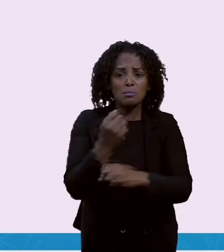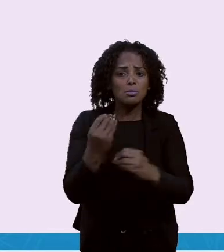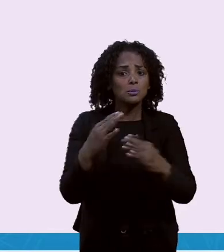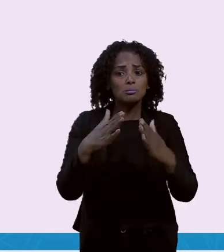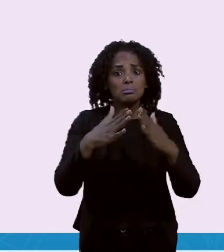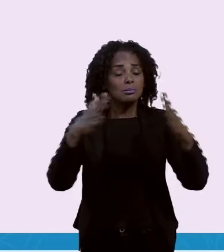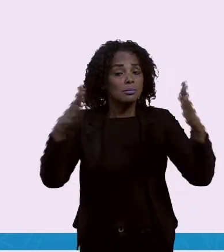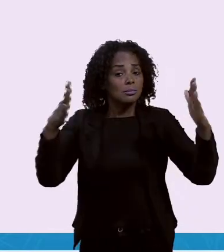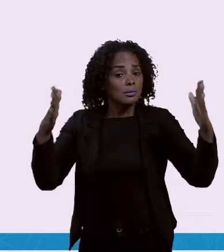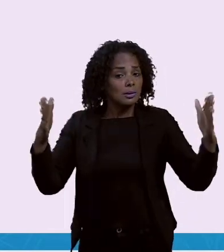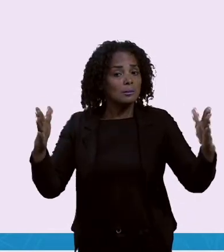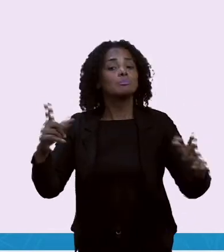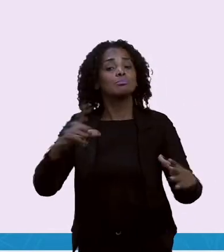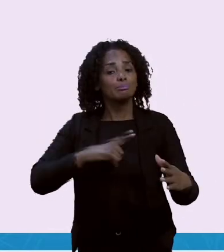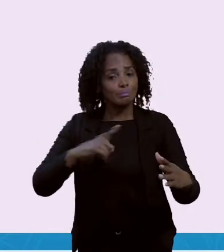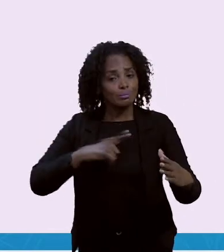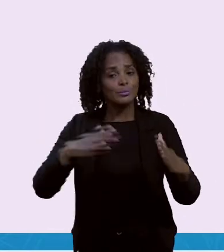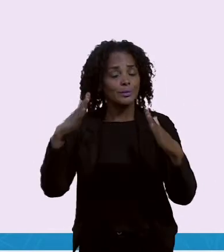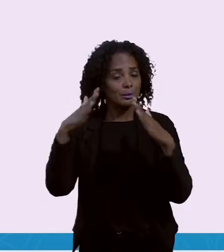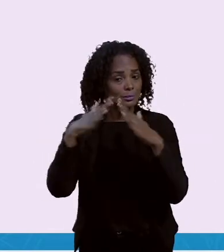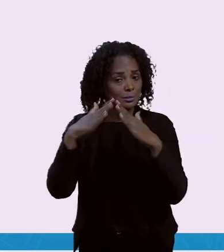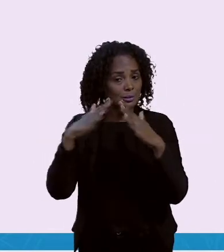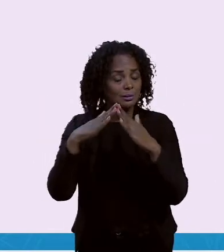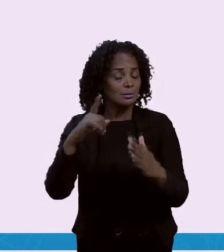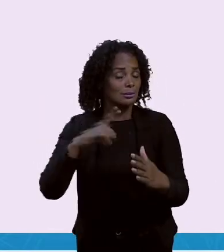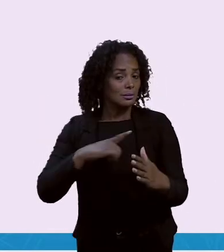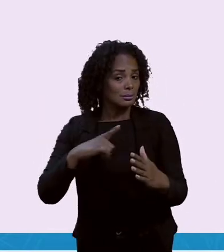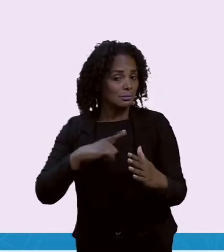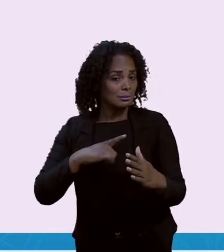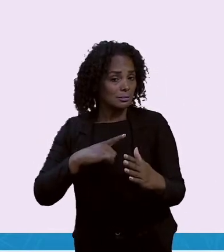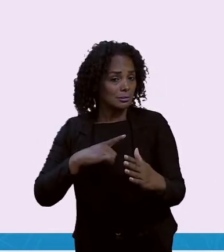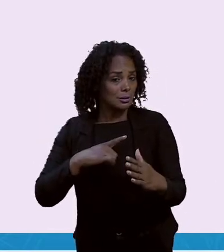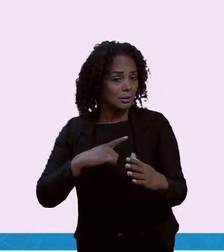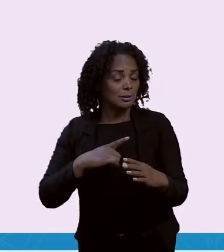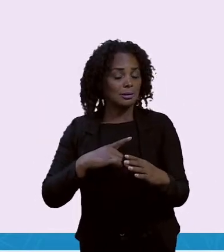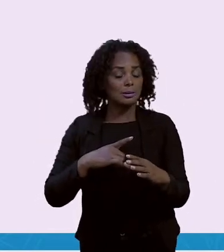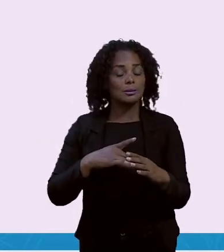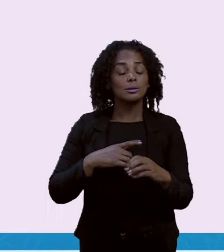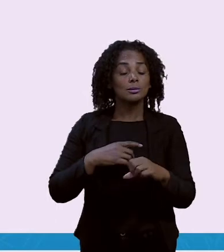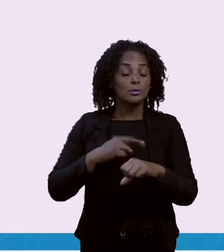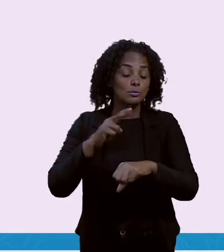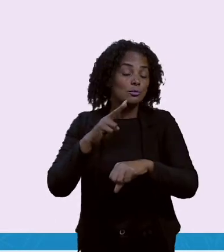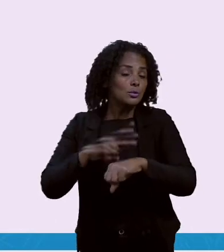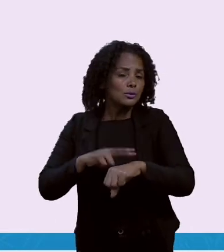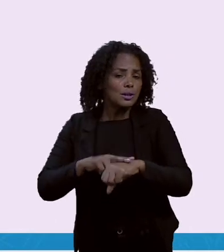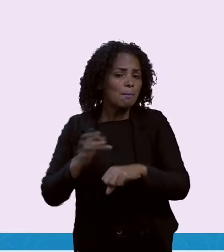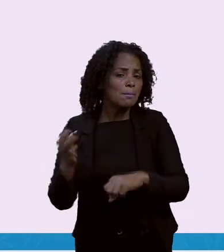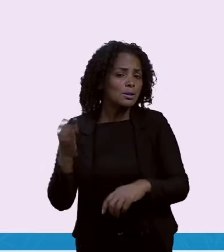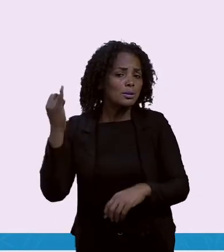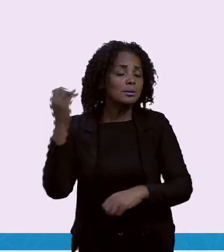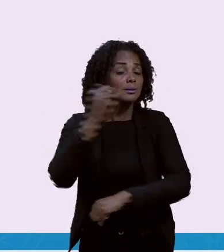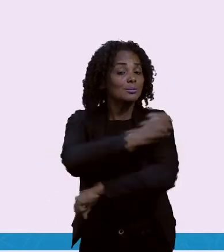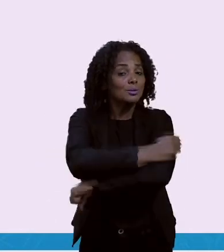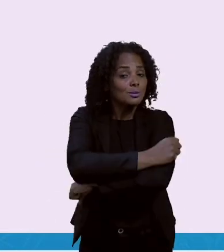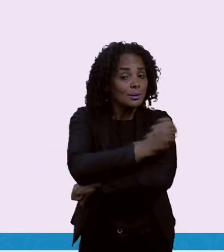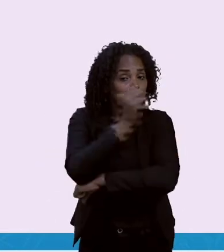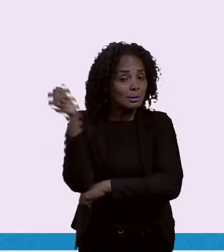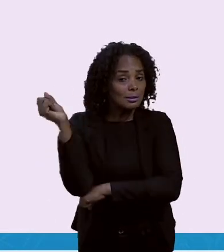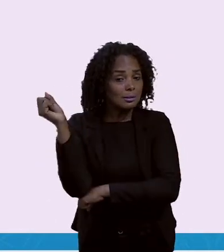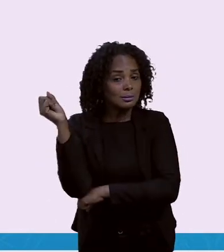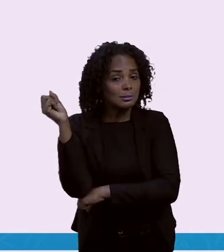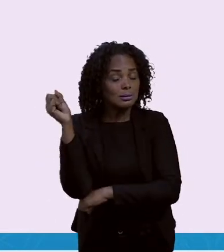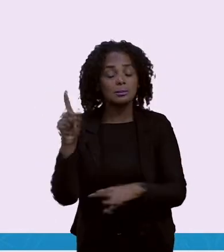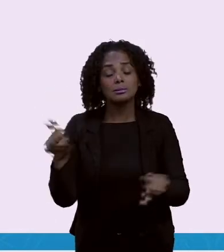já viram? Então é muito utilizado em acabamento os vidros em casas. Também